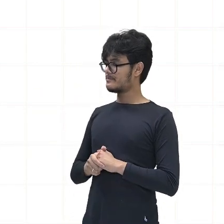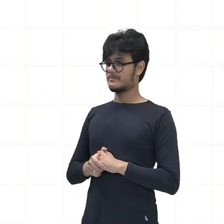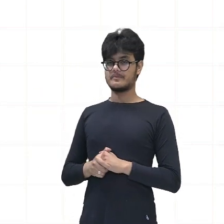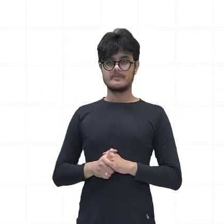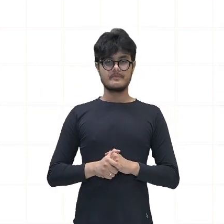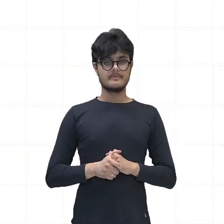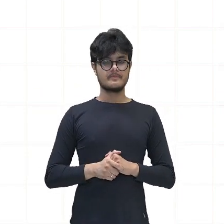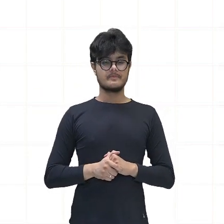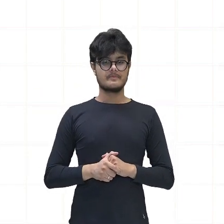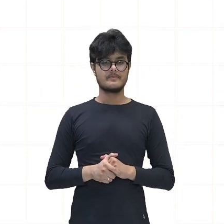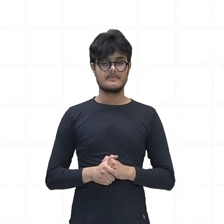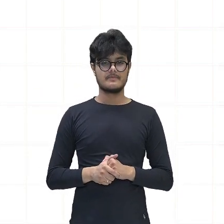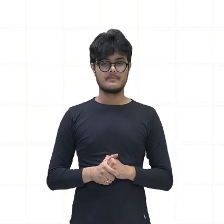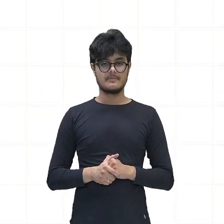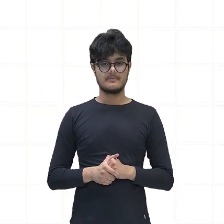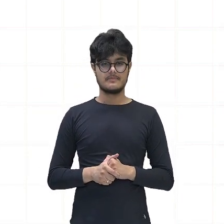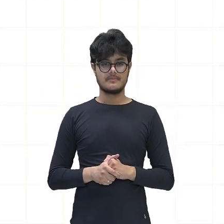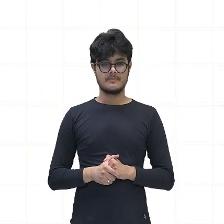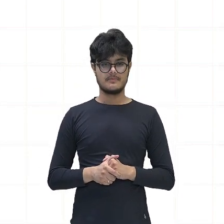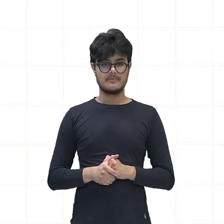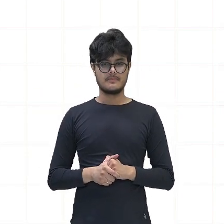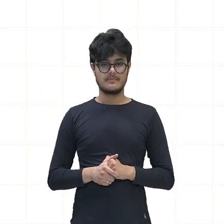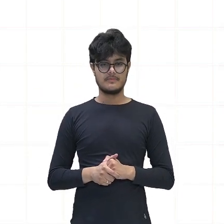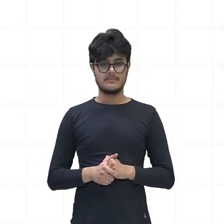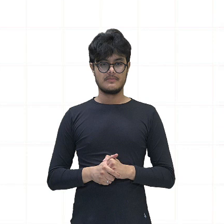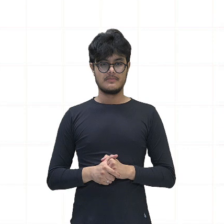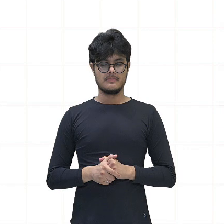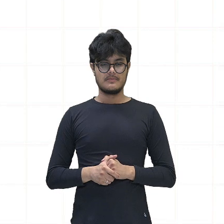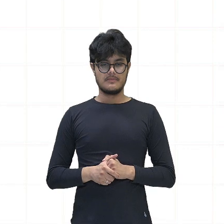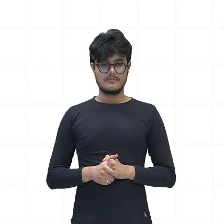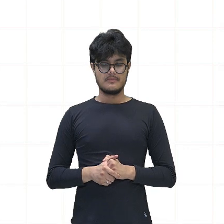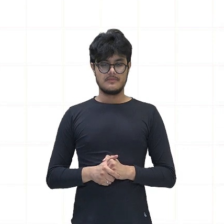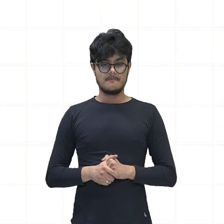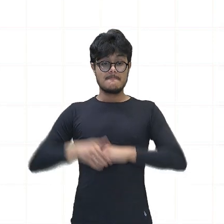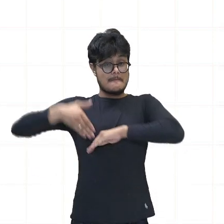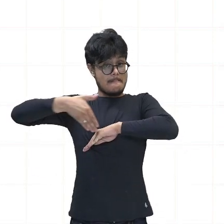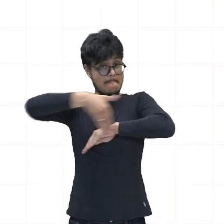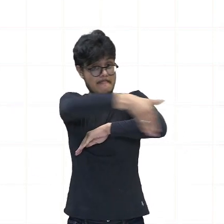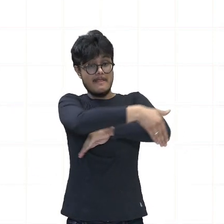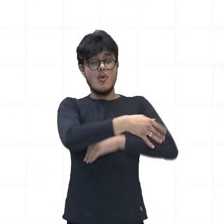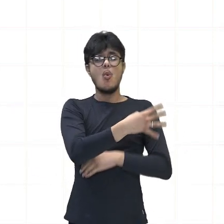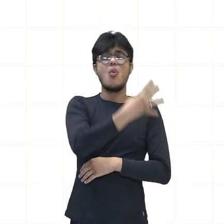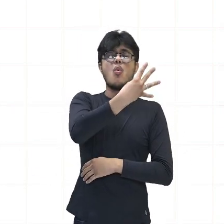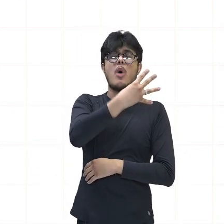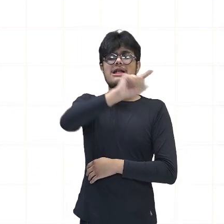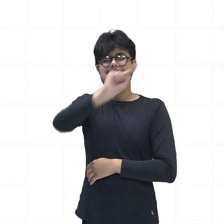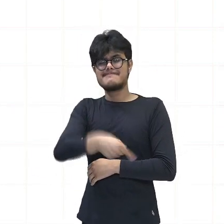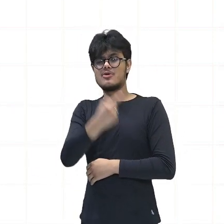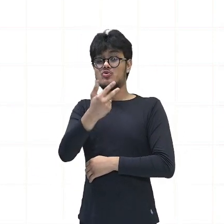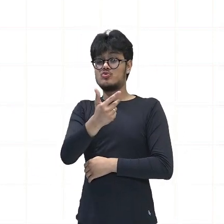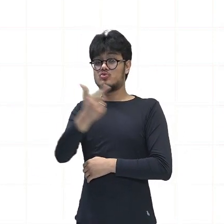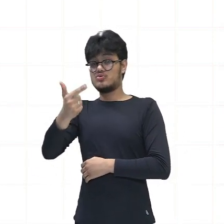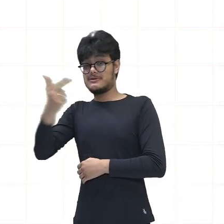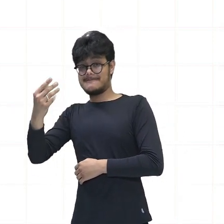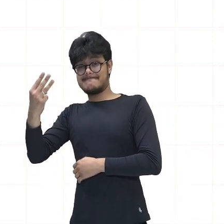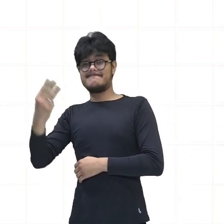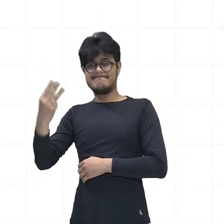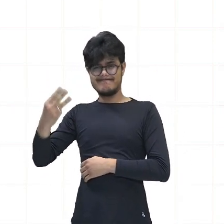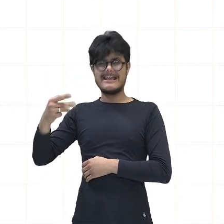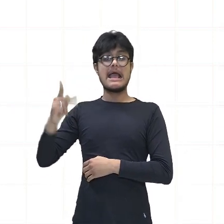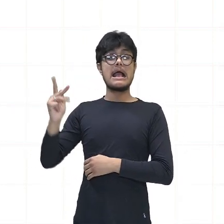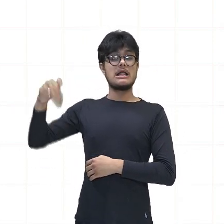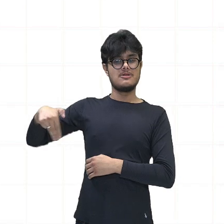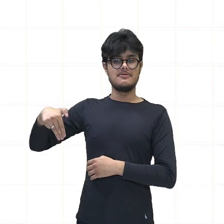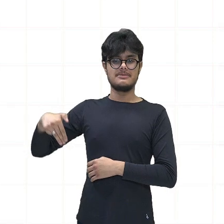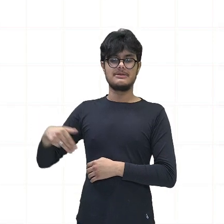o município de Lábrea, aqui no Amazonas. Com 4.223 quilômetros de extensão. Então, essa é